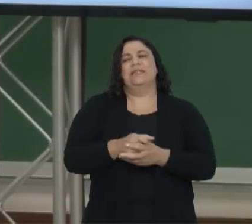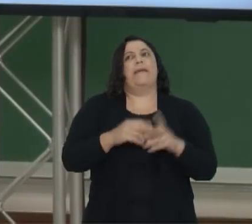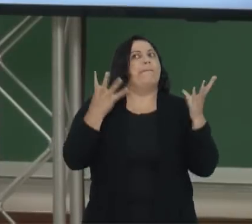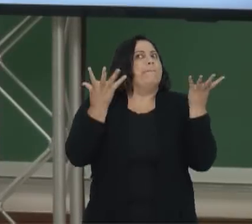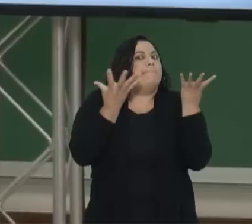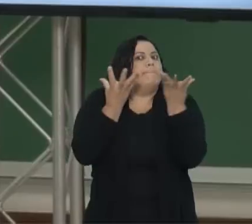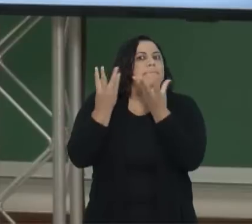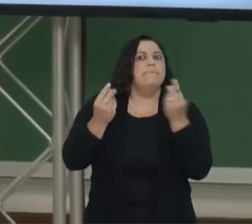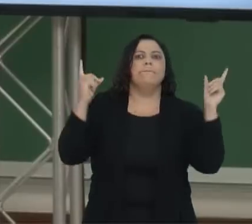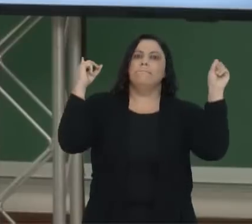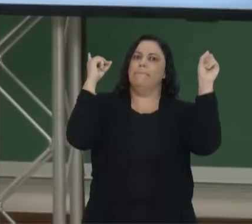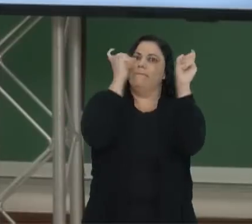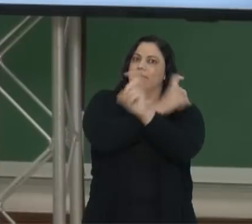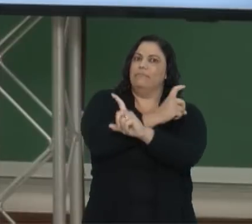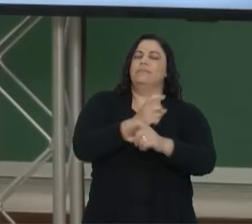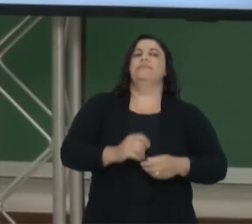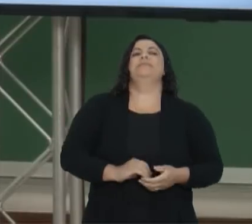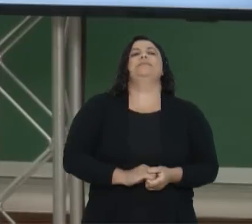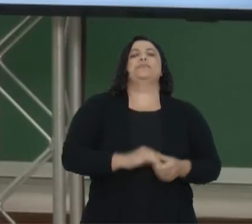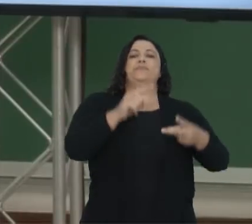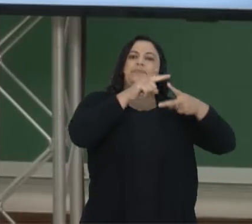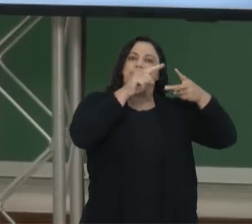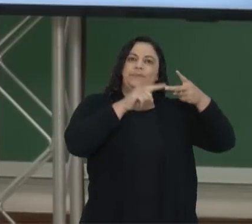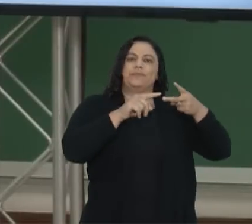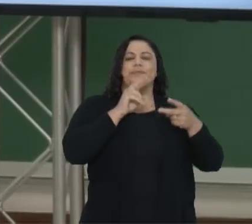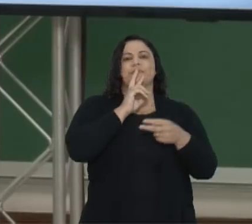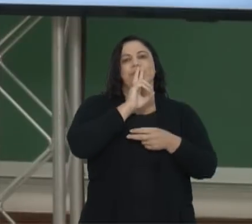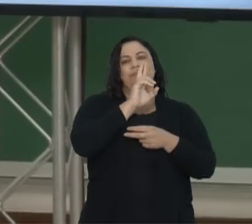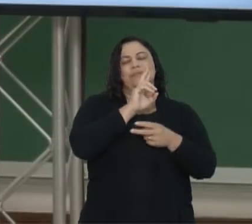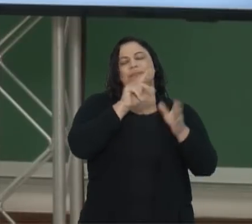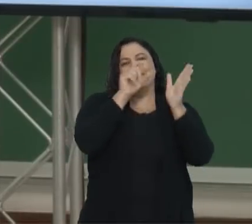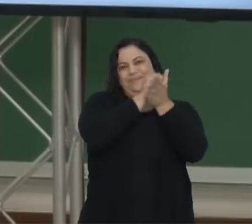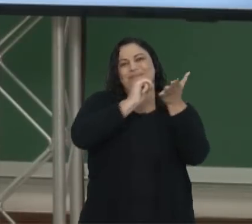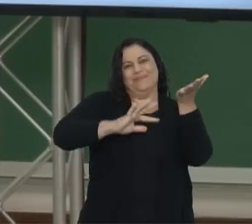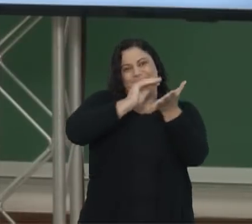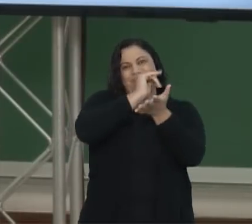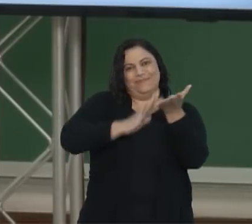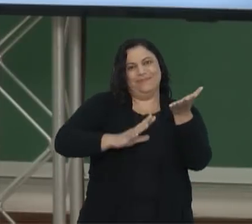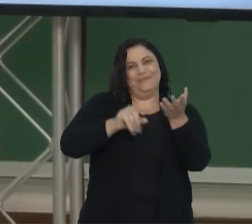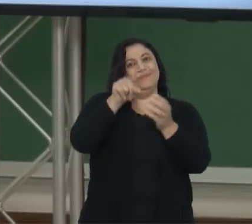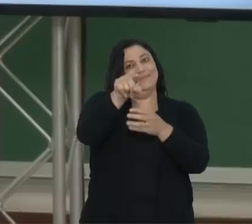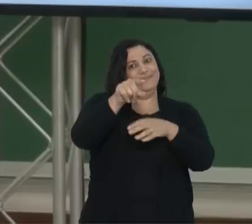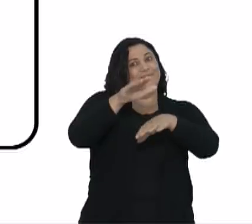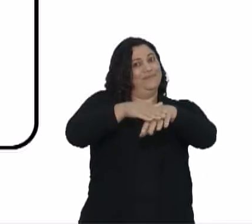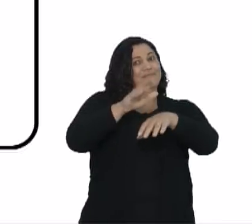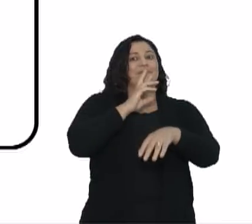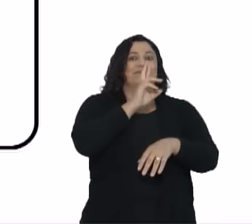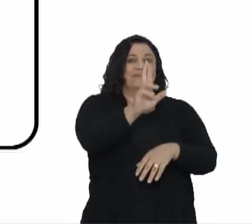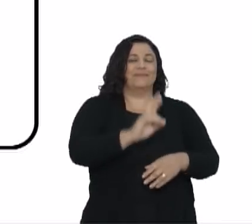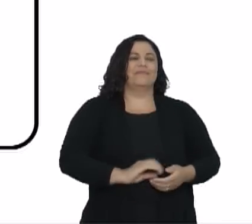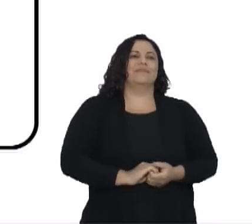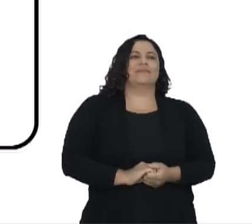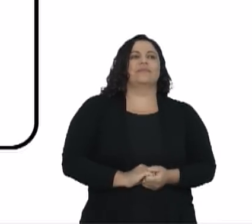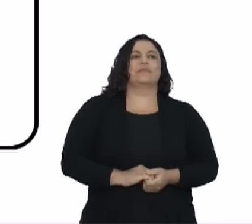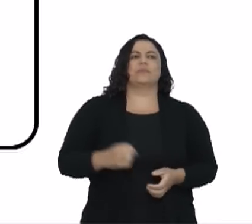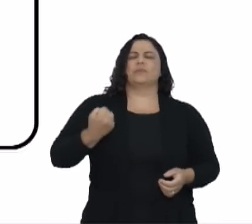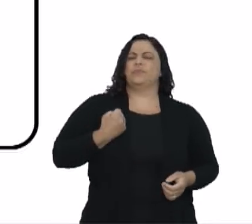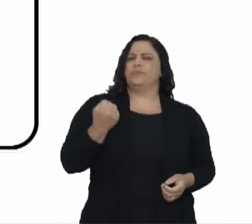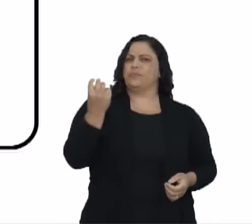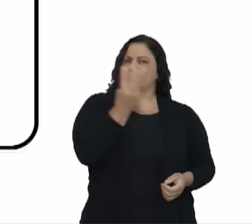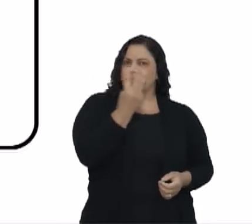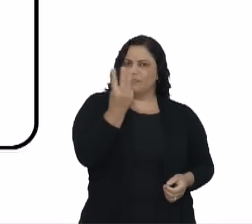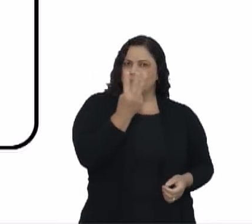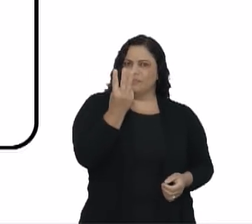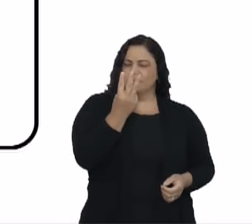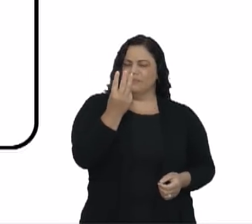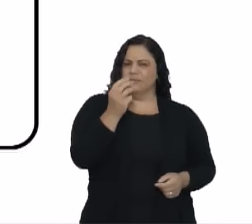difícil, né? Vamos lá para mais 2 exercícios? 3. Quais as atividades que usavam